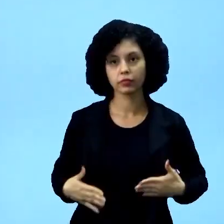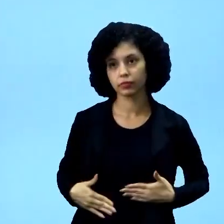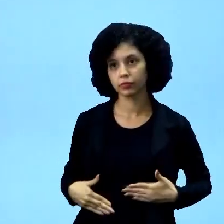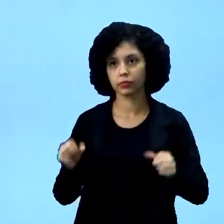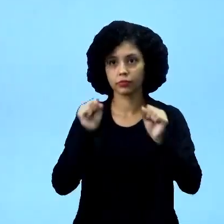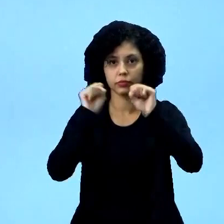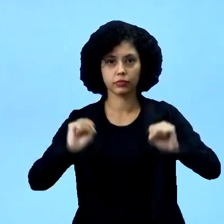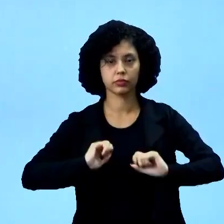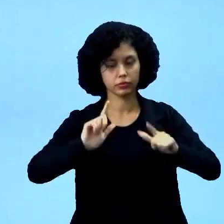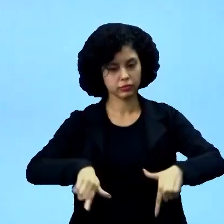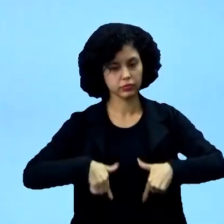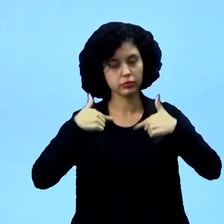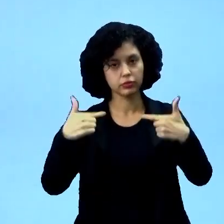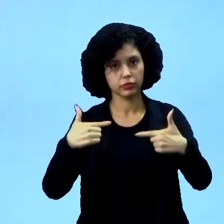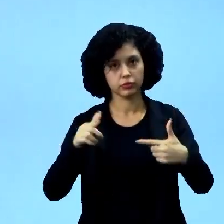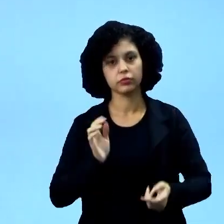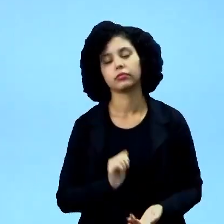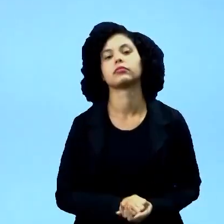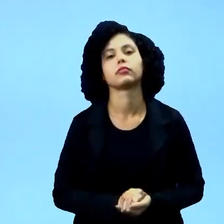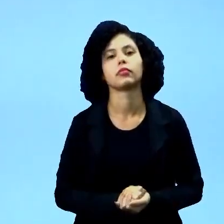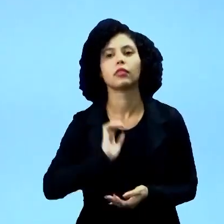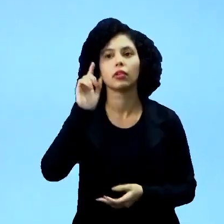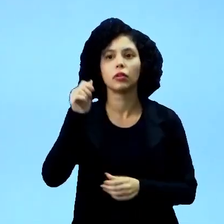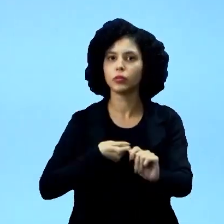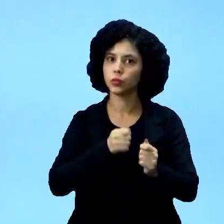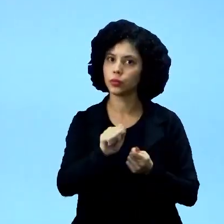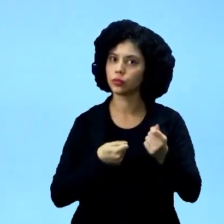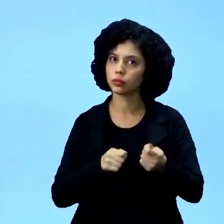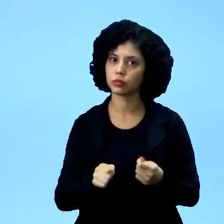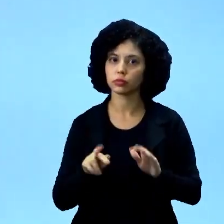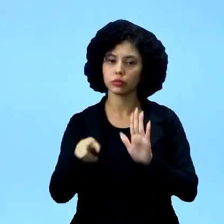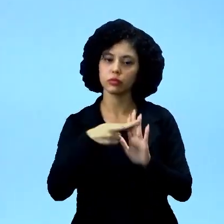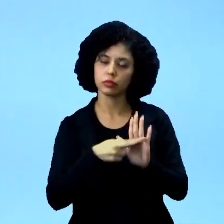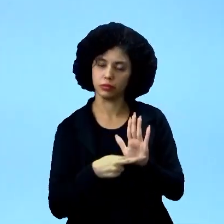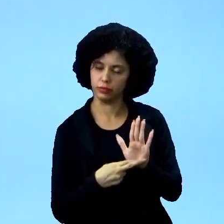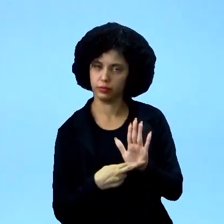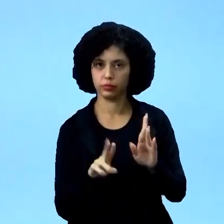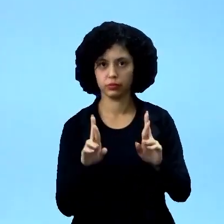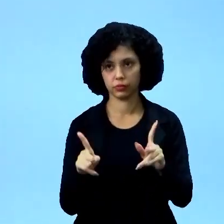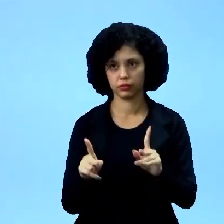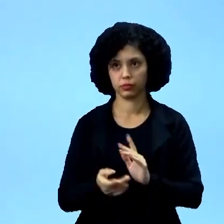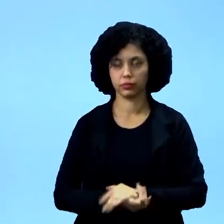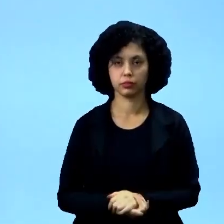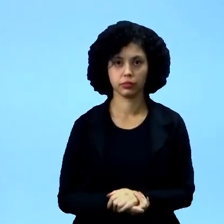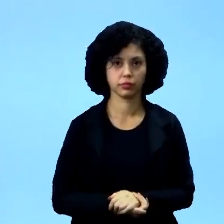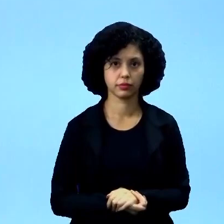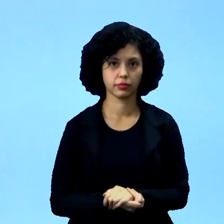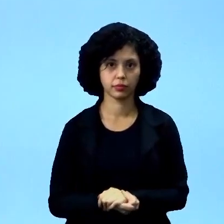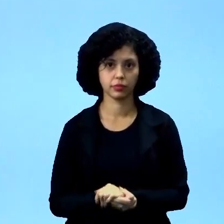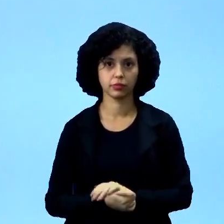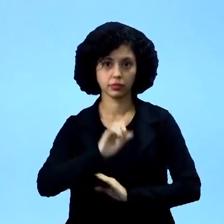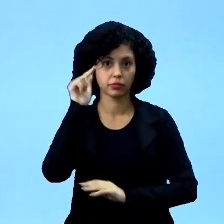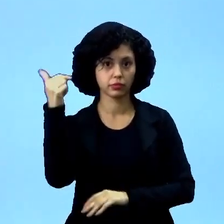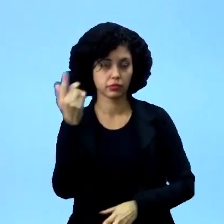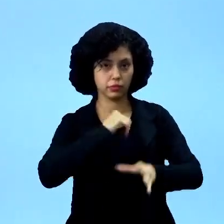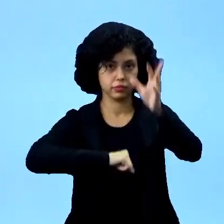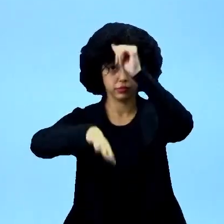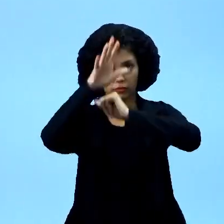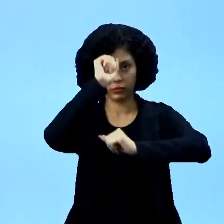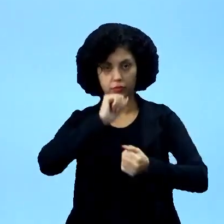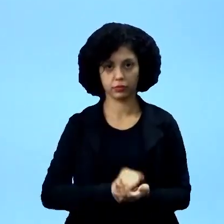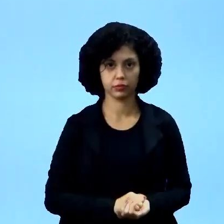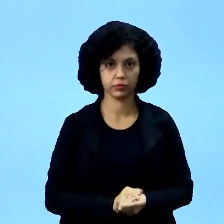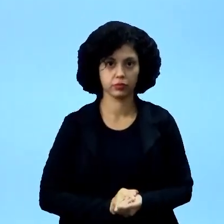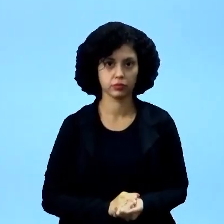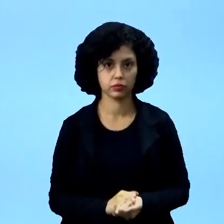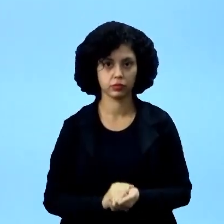com um sistema de defesa e ataque controlado por meio de regras. A gente consegue diferenciar assim e entender que aquele conhecimento,